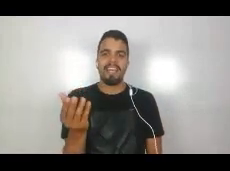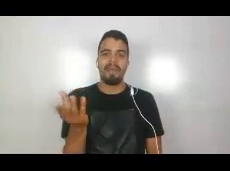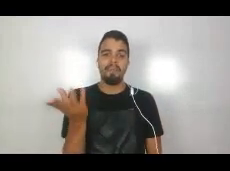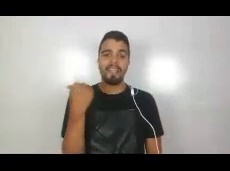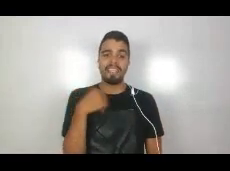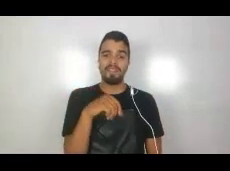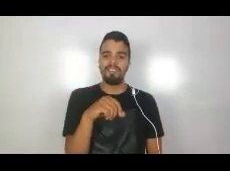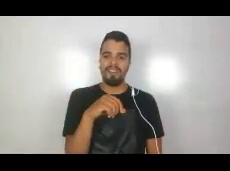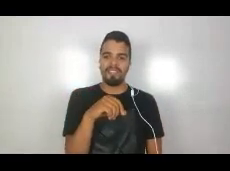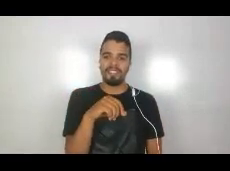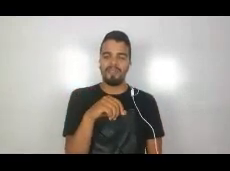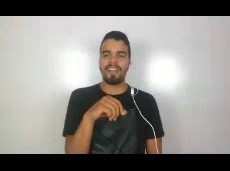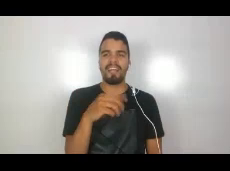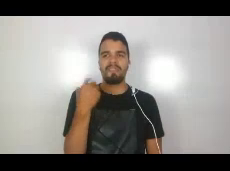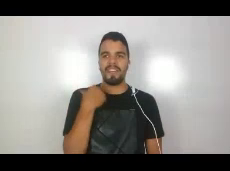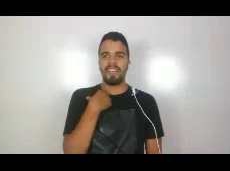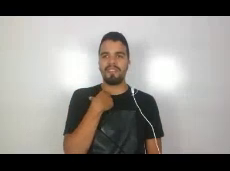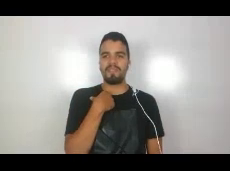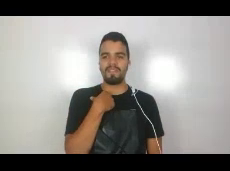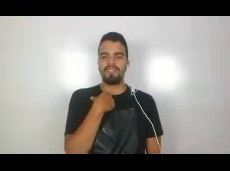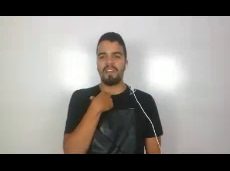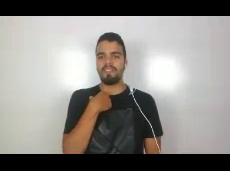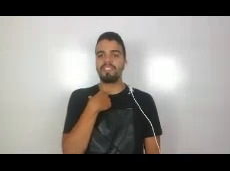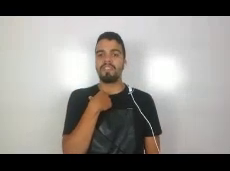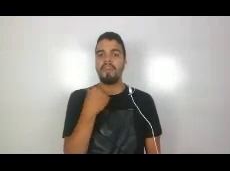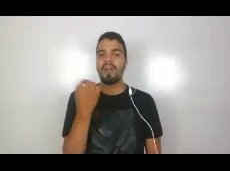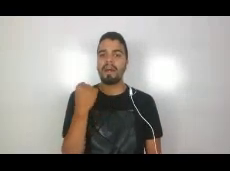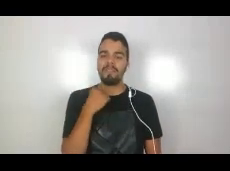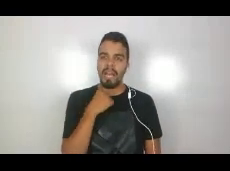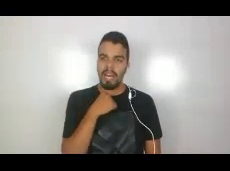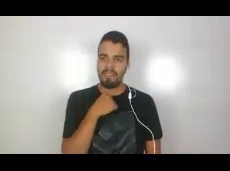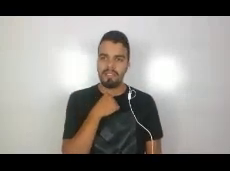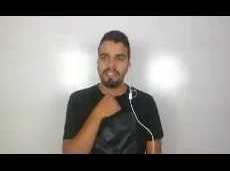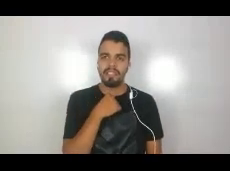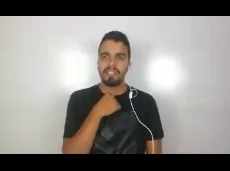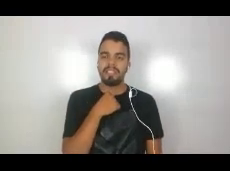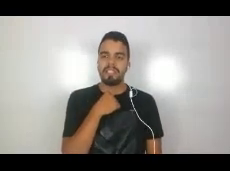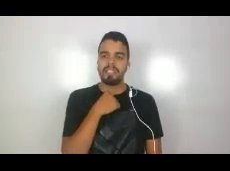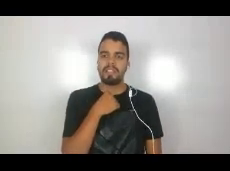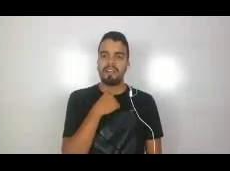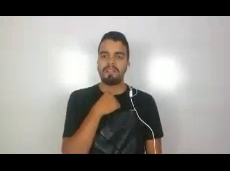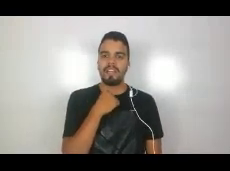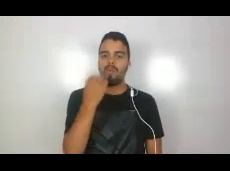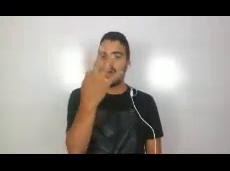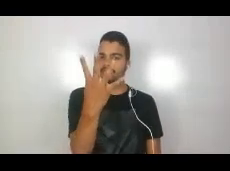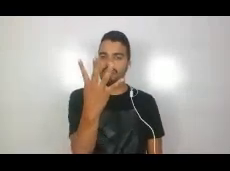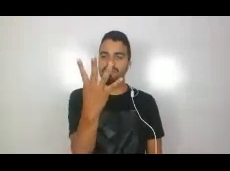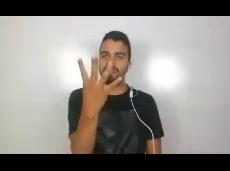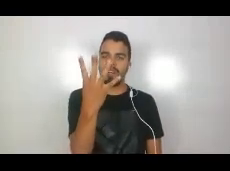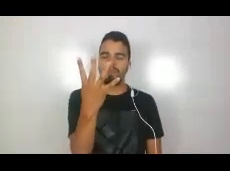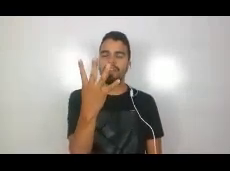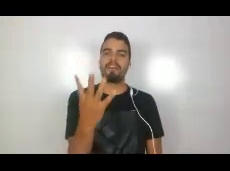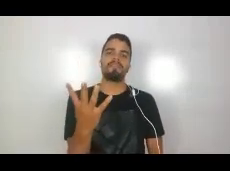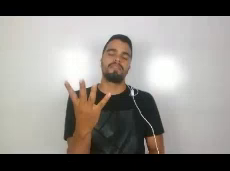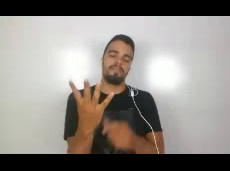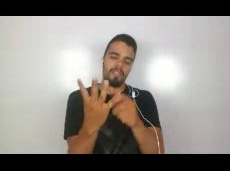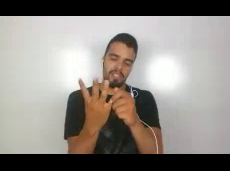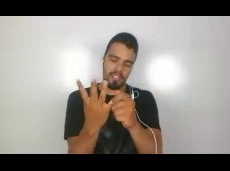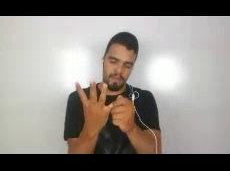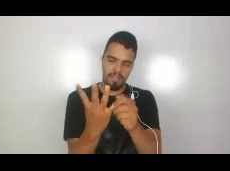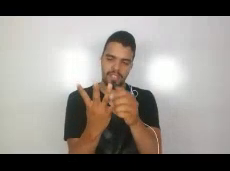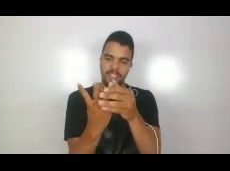sinais? É por meio das videoaulas. Então, eu gravei algumas videoaulas de vocabulários. Então, tem 4 aulas de